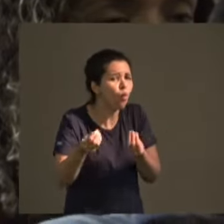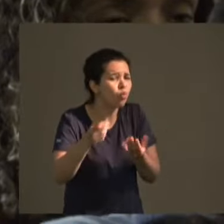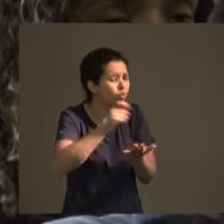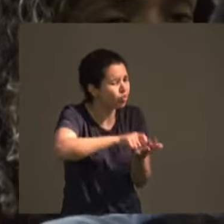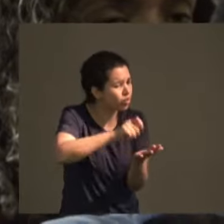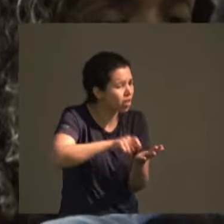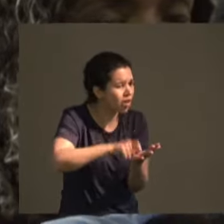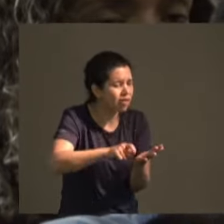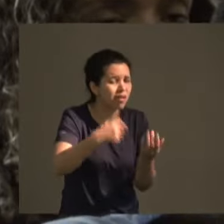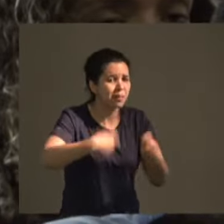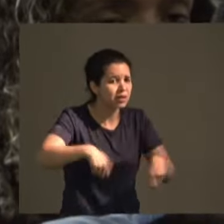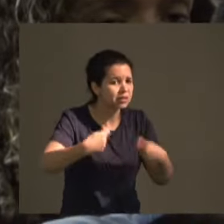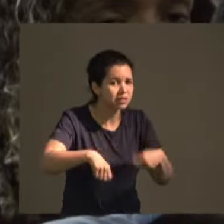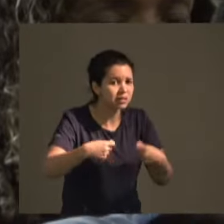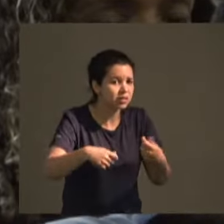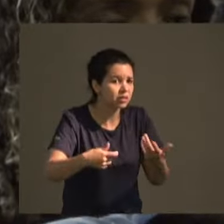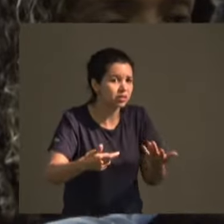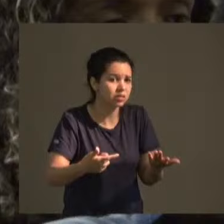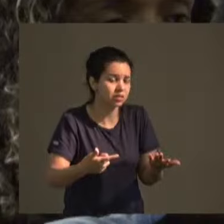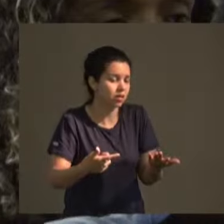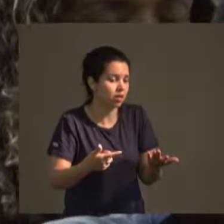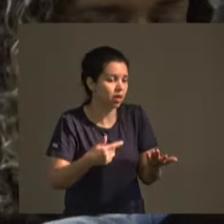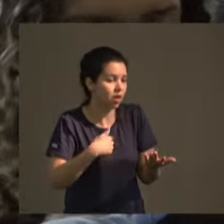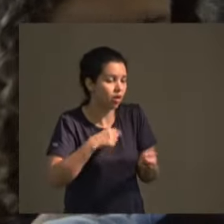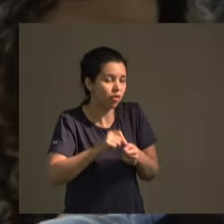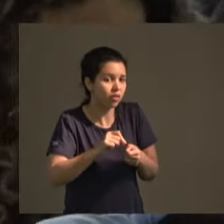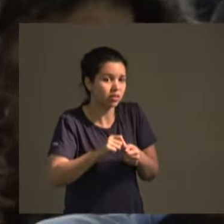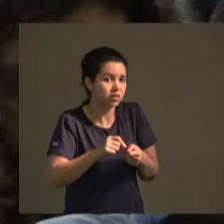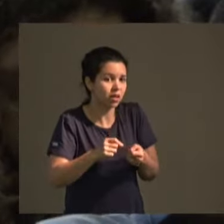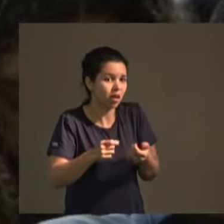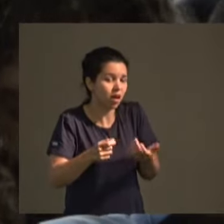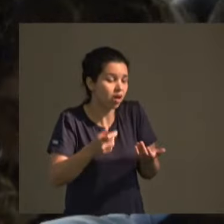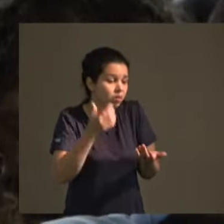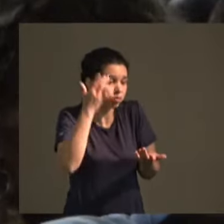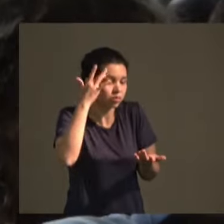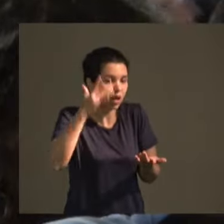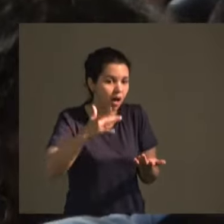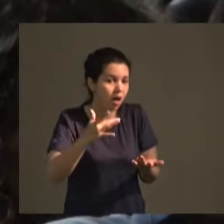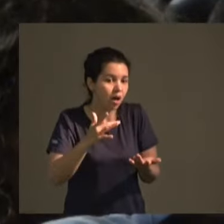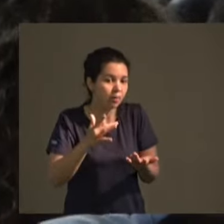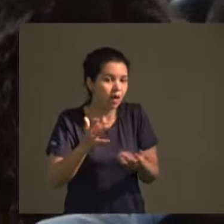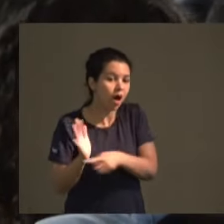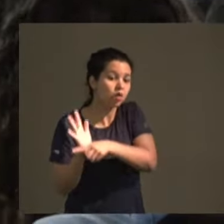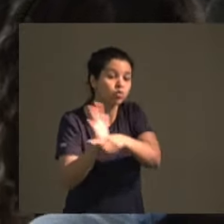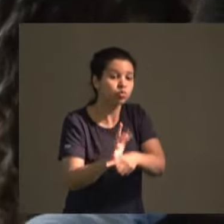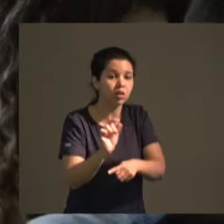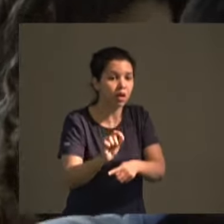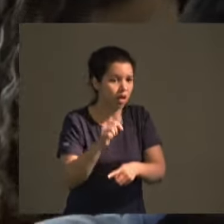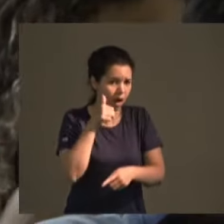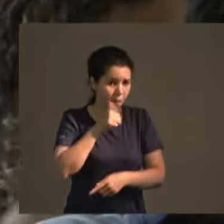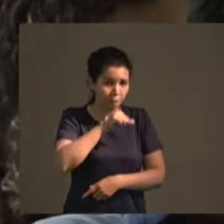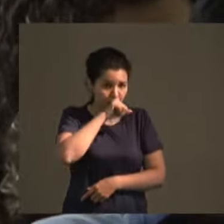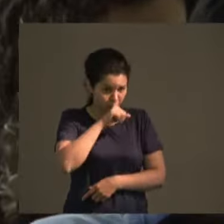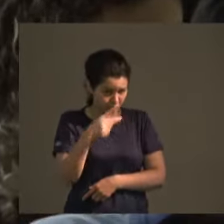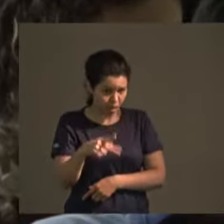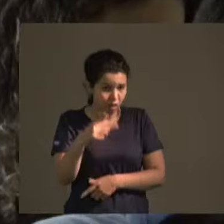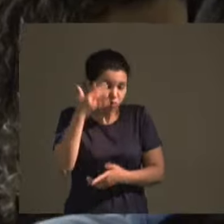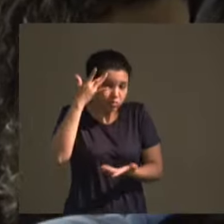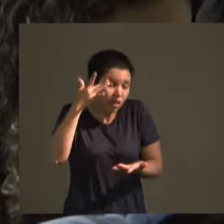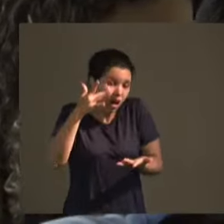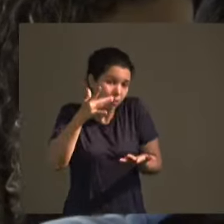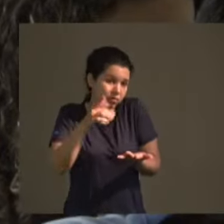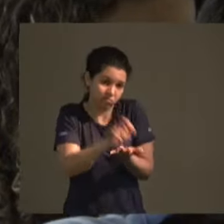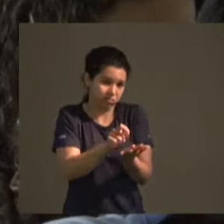tinha que ficar, né, fazendo. E aí, assim, ó, quem vai dar esse suporte? A mãe em casa mal sabe, né, ler e escrever.